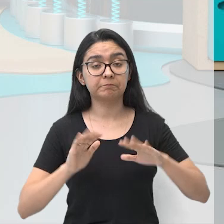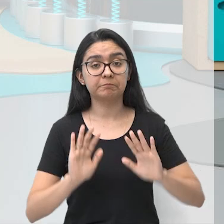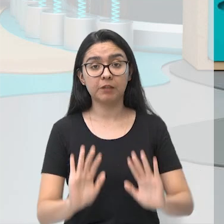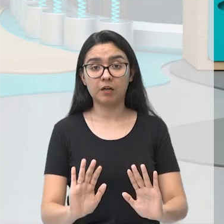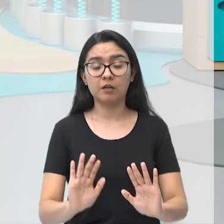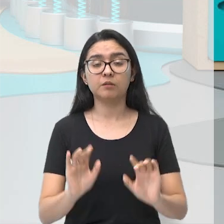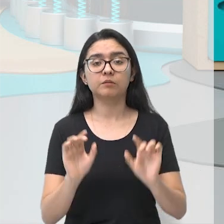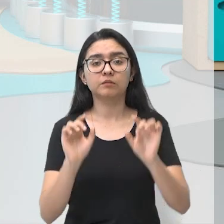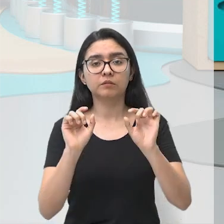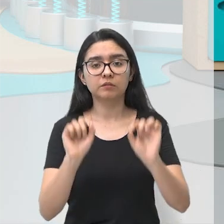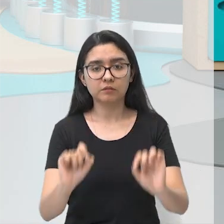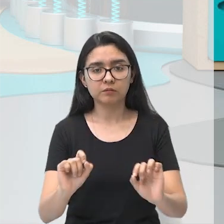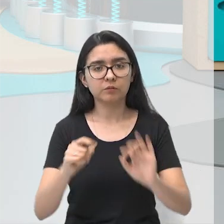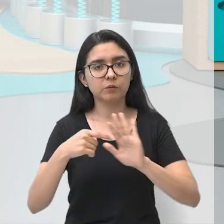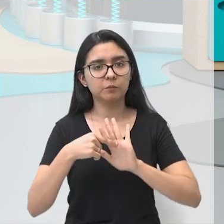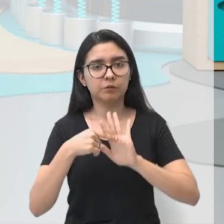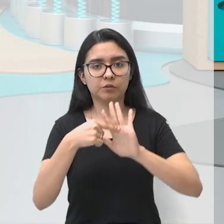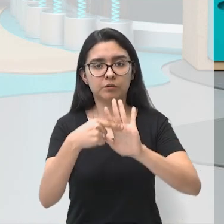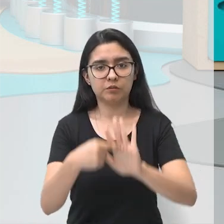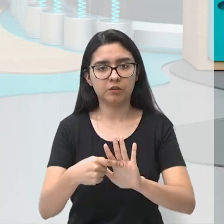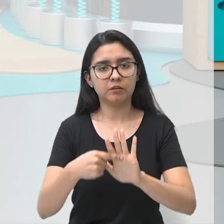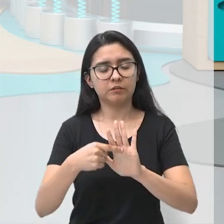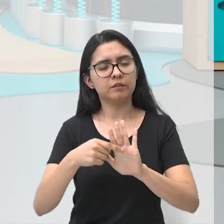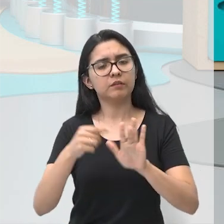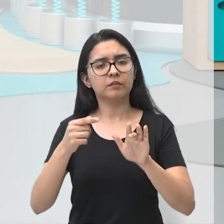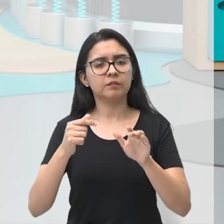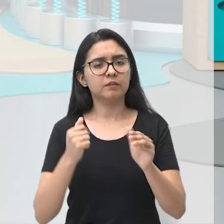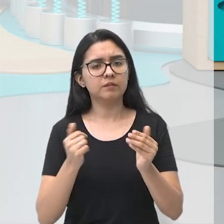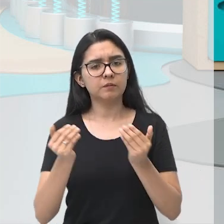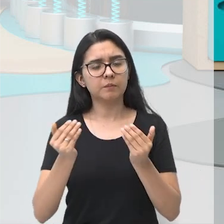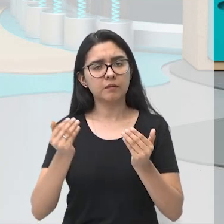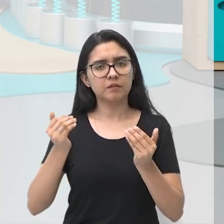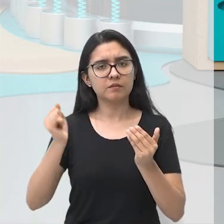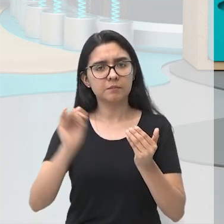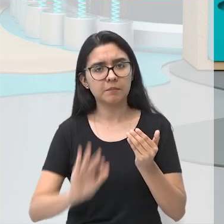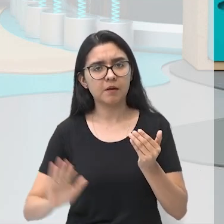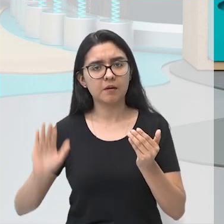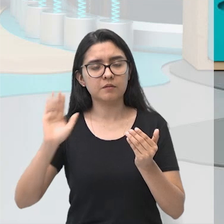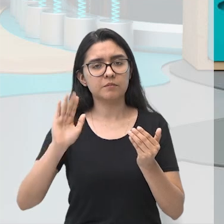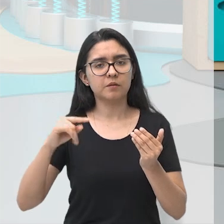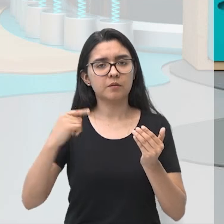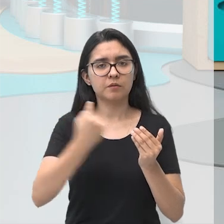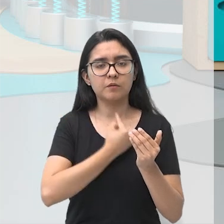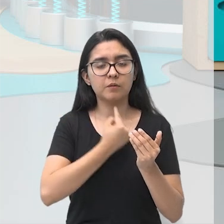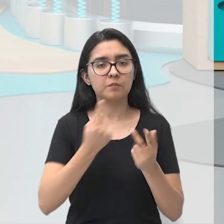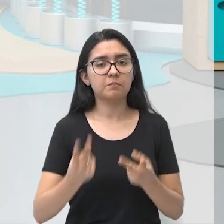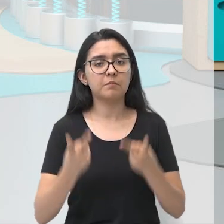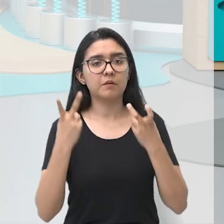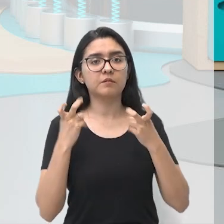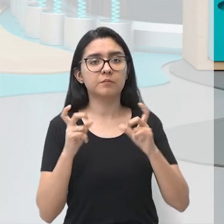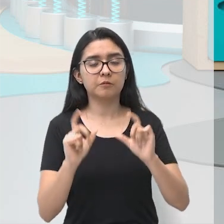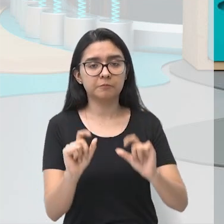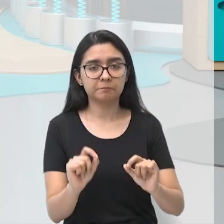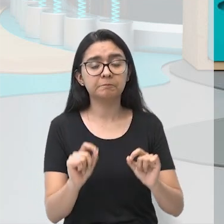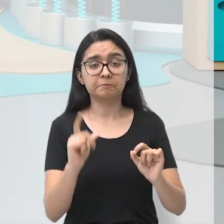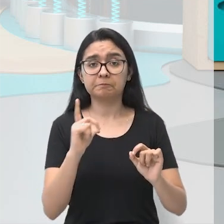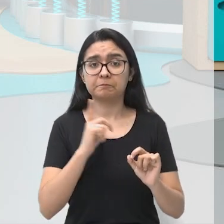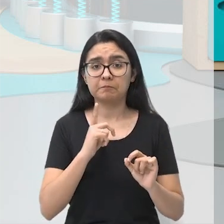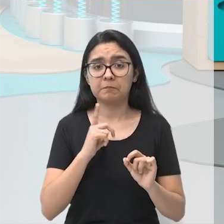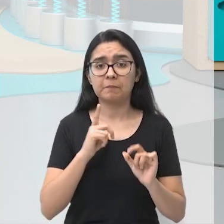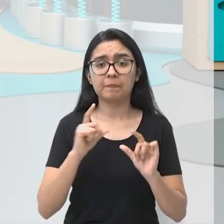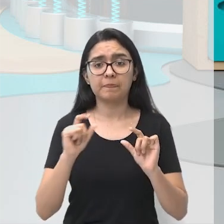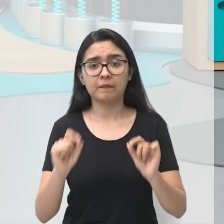Porém, quando trouxe essa análise para vocês, foi para que a gente pudesse visualizar que, embora tenhamos um pouco